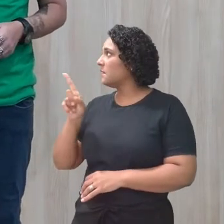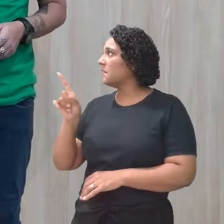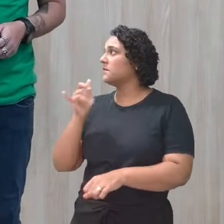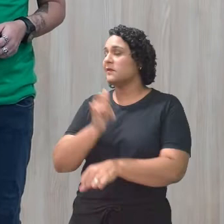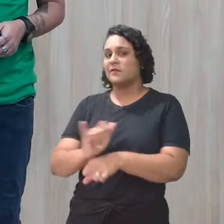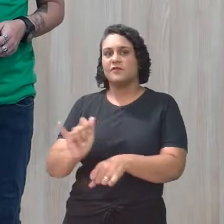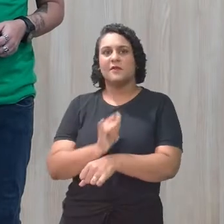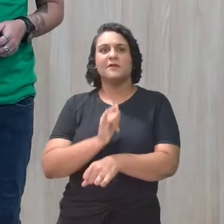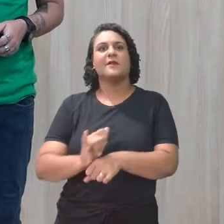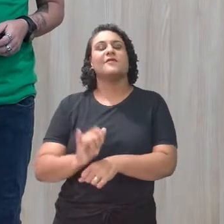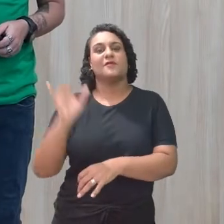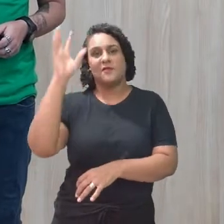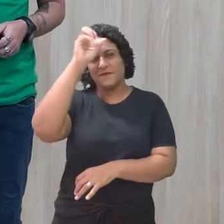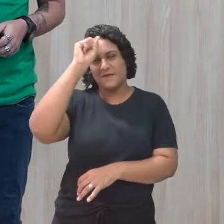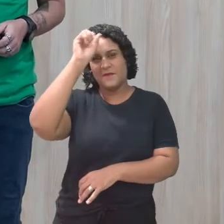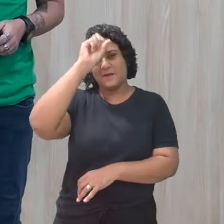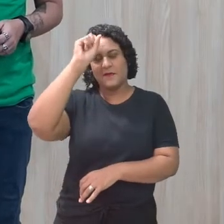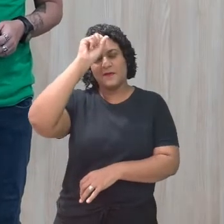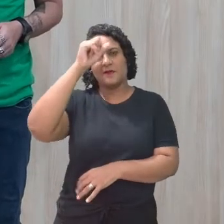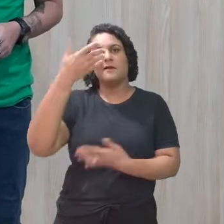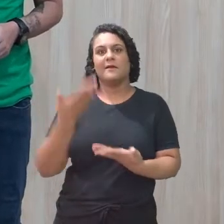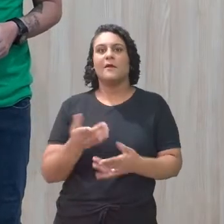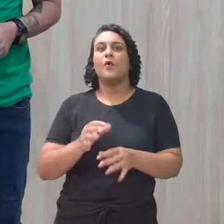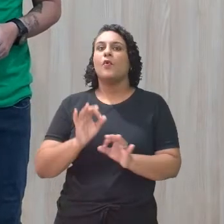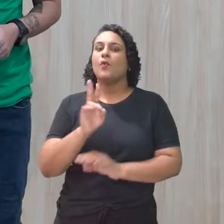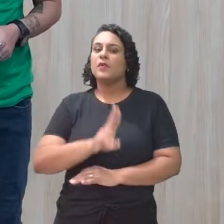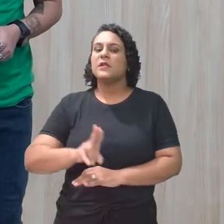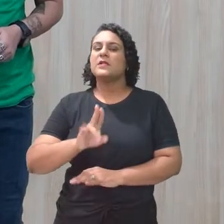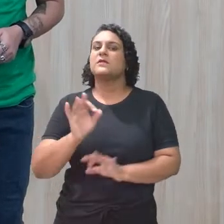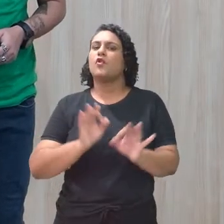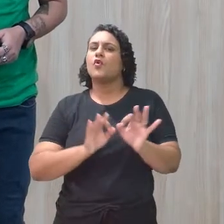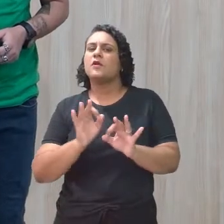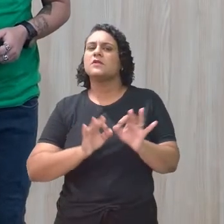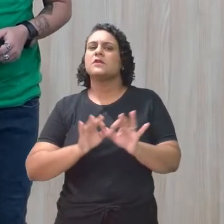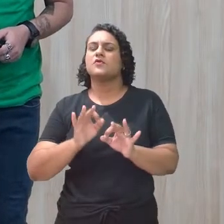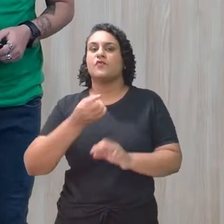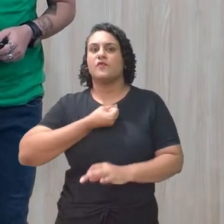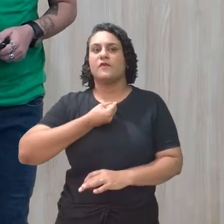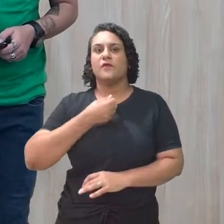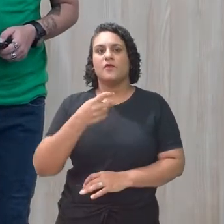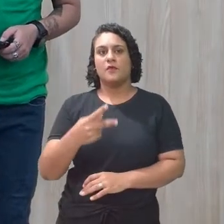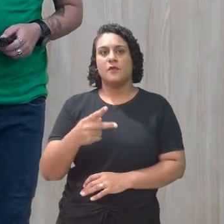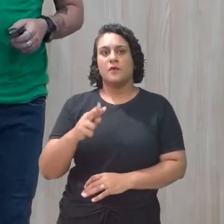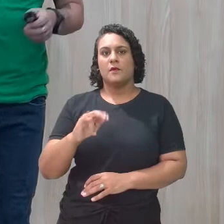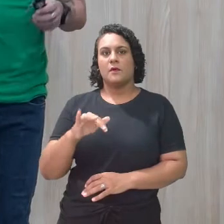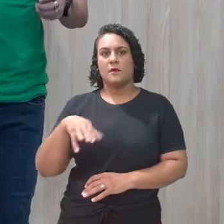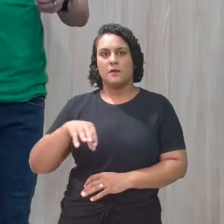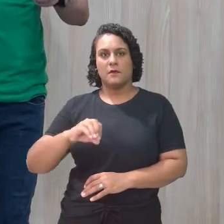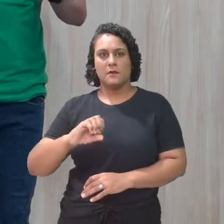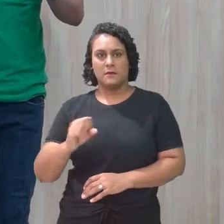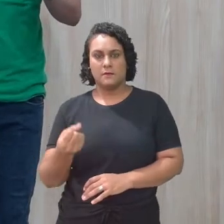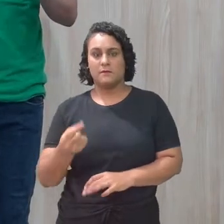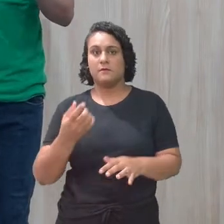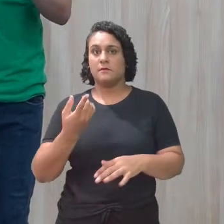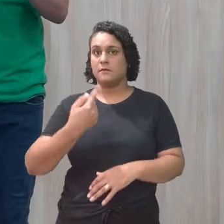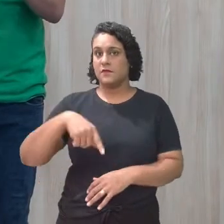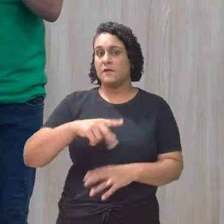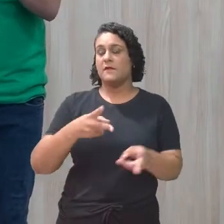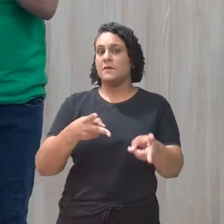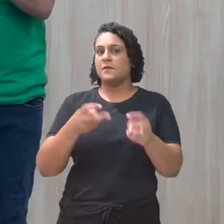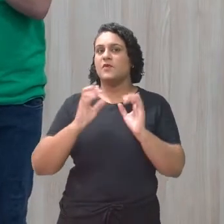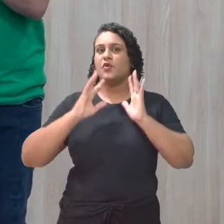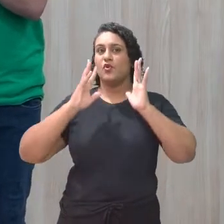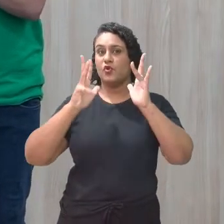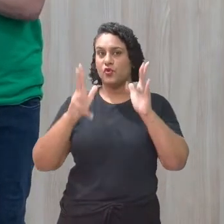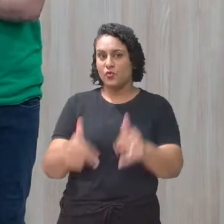gente vai aprender a partir da decomposição em fatores primos, tá certo? Então, você vai perceber que tudo